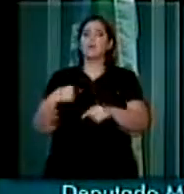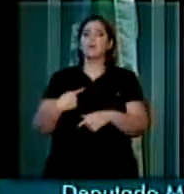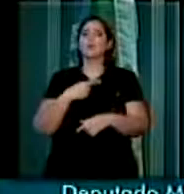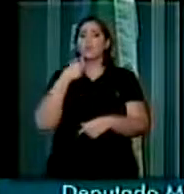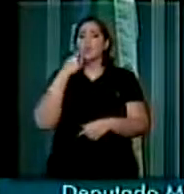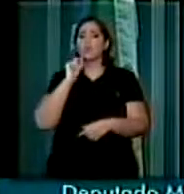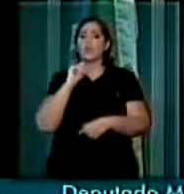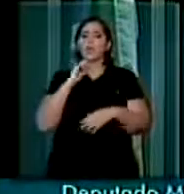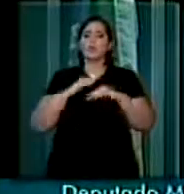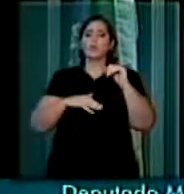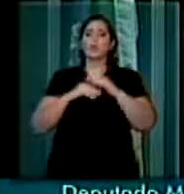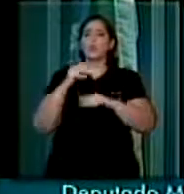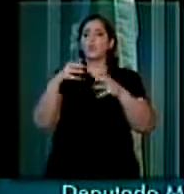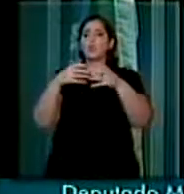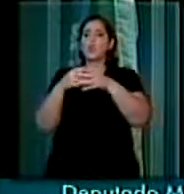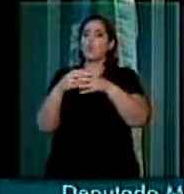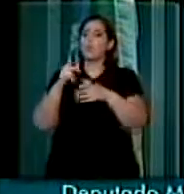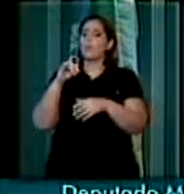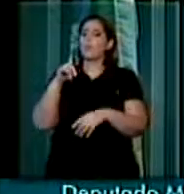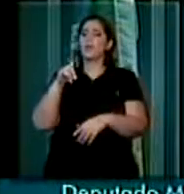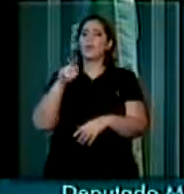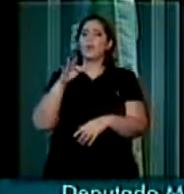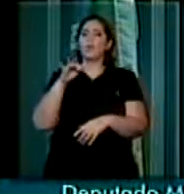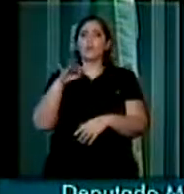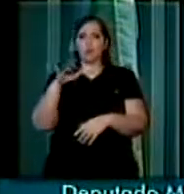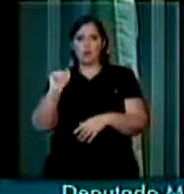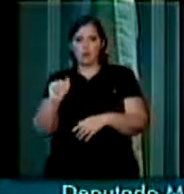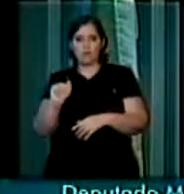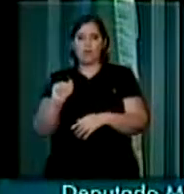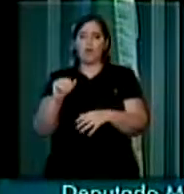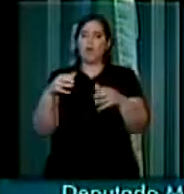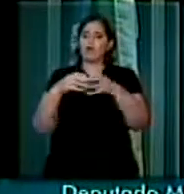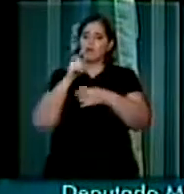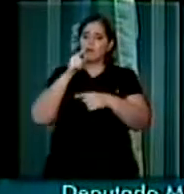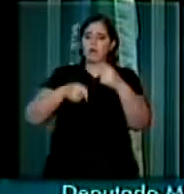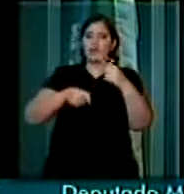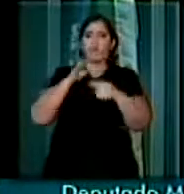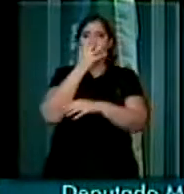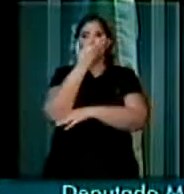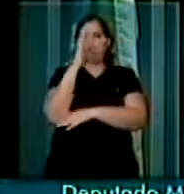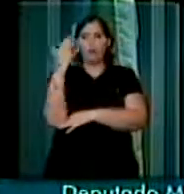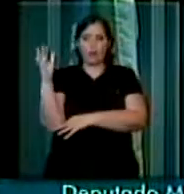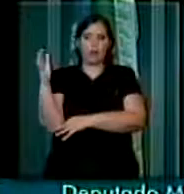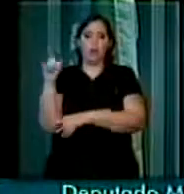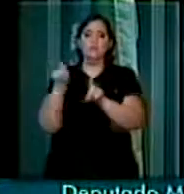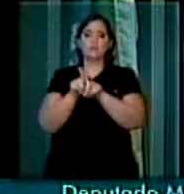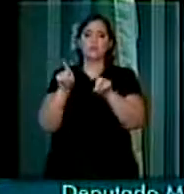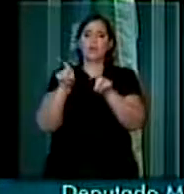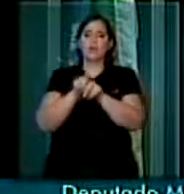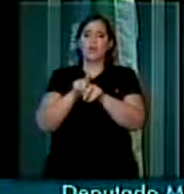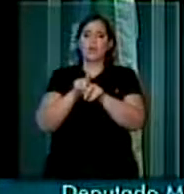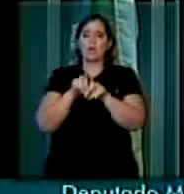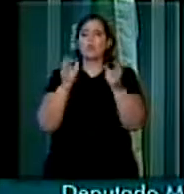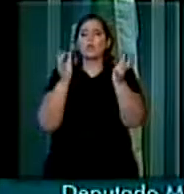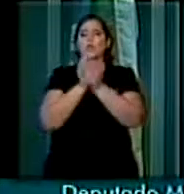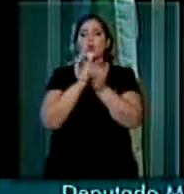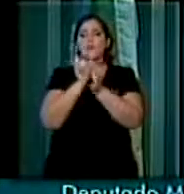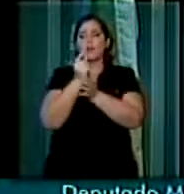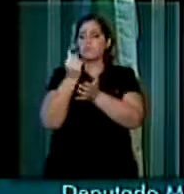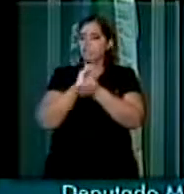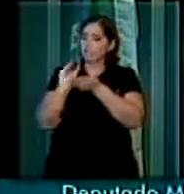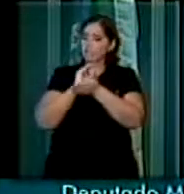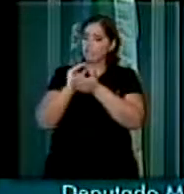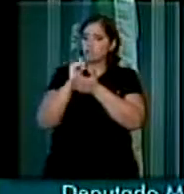os pedófilos, os crimes de pedofilia, os crimes ambientais e até mesmo aqueles que patrocinam o